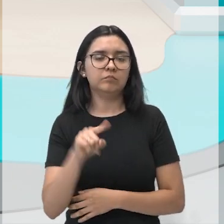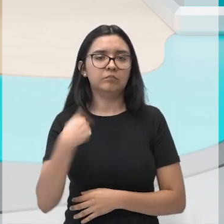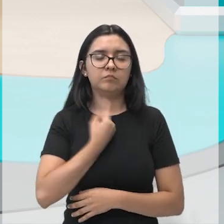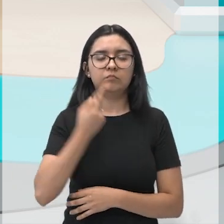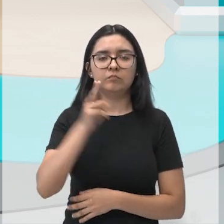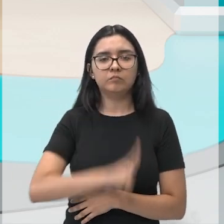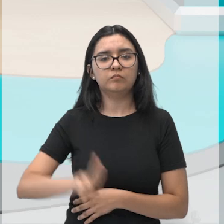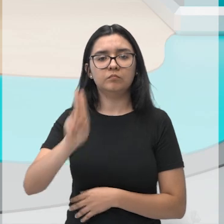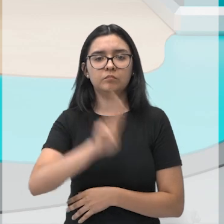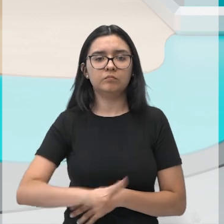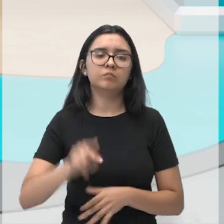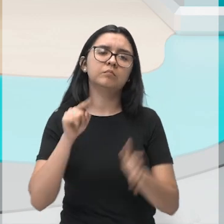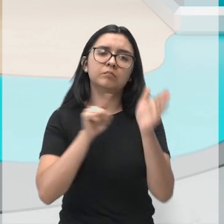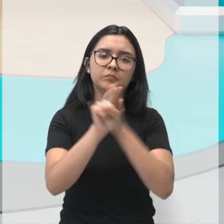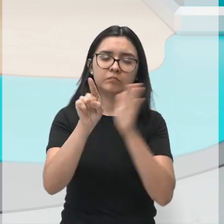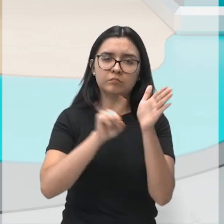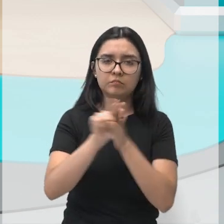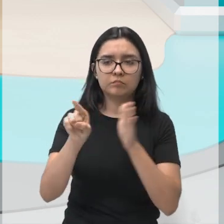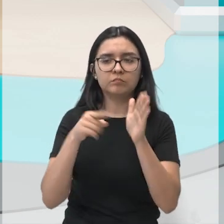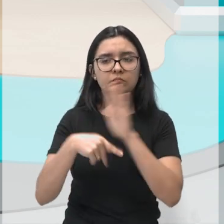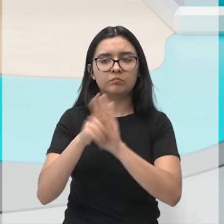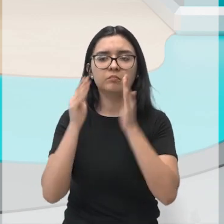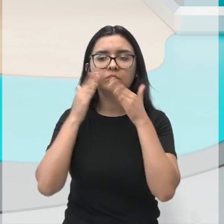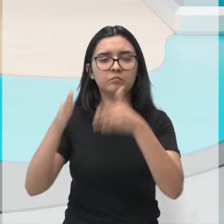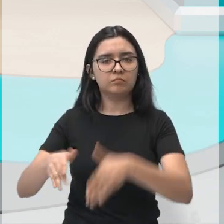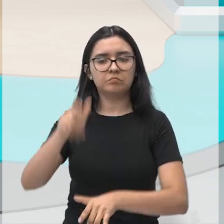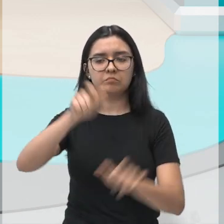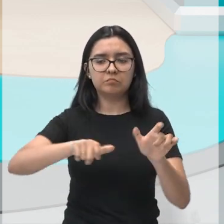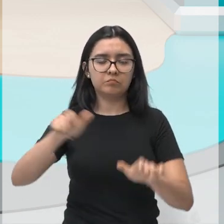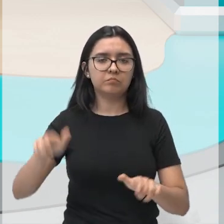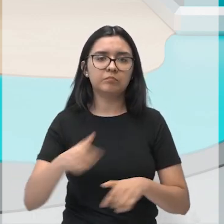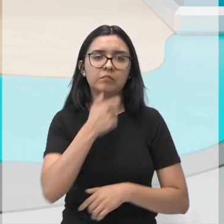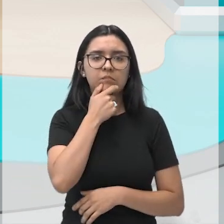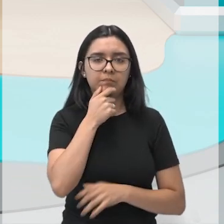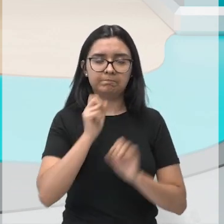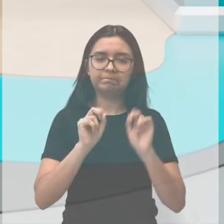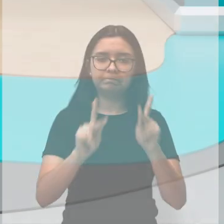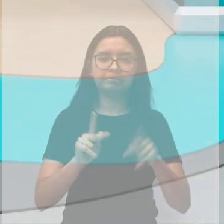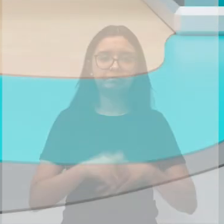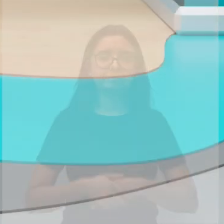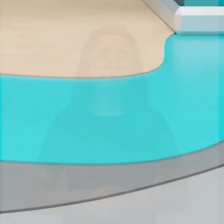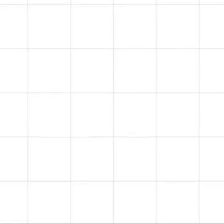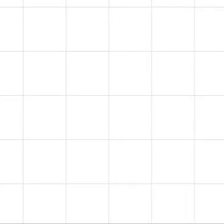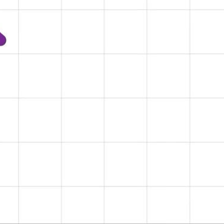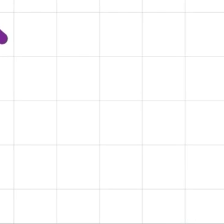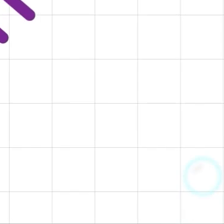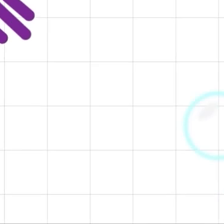nós usamos para fazer perguntas específicas para alguém em inglês. Alright?